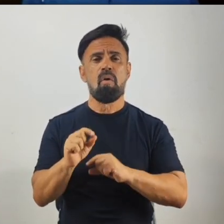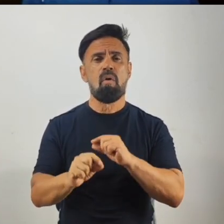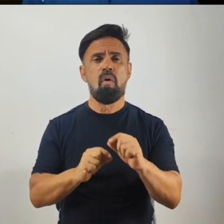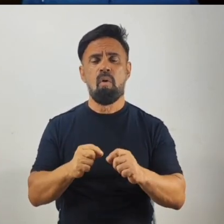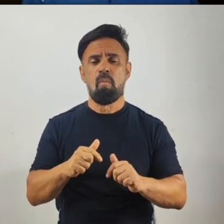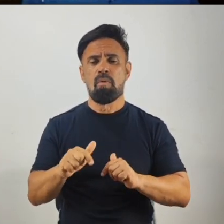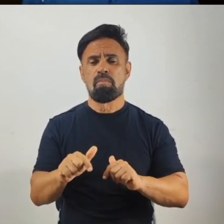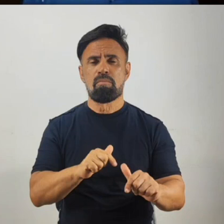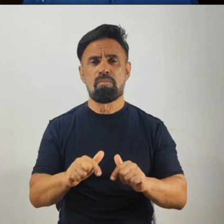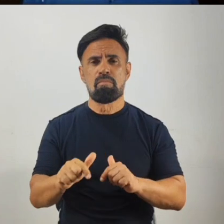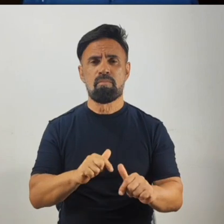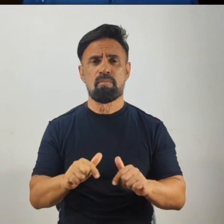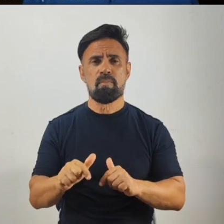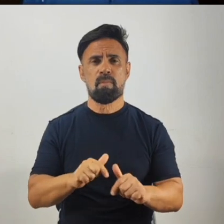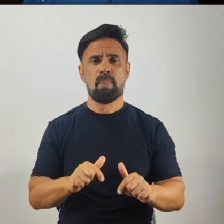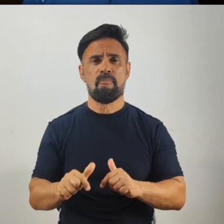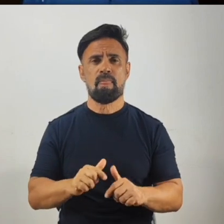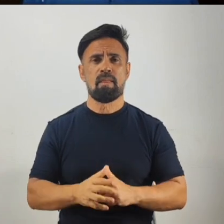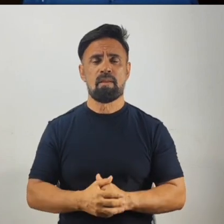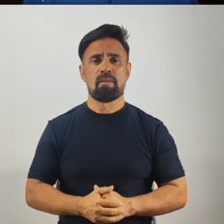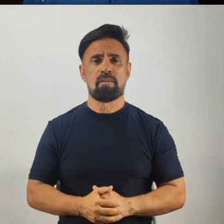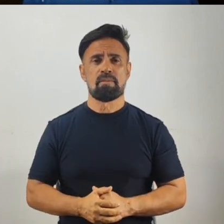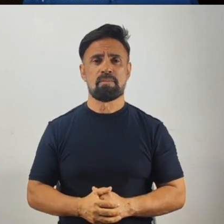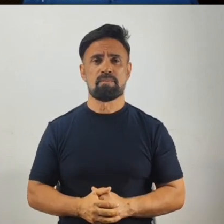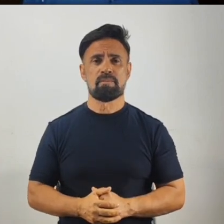do funcionamento da